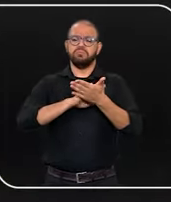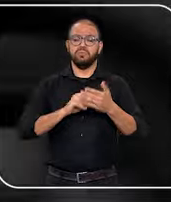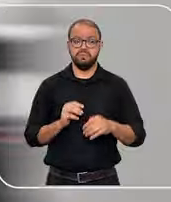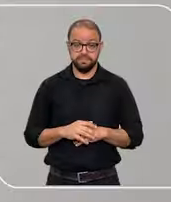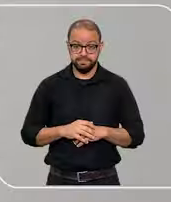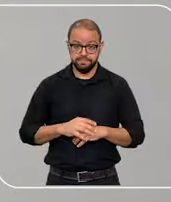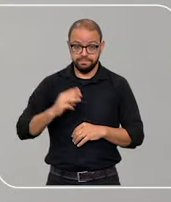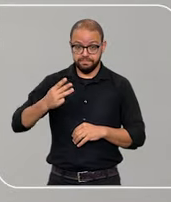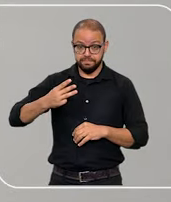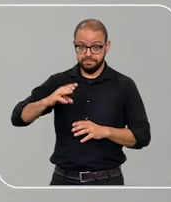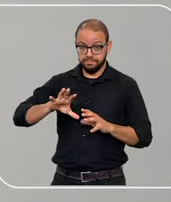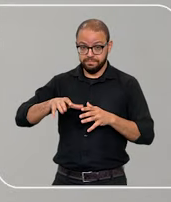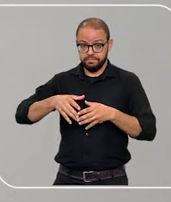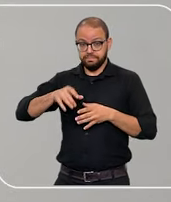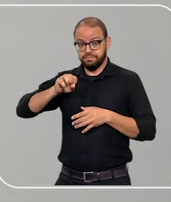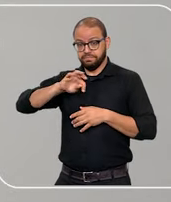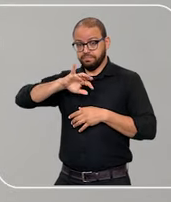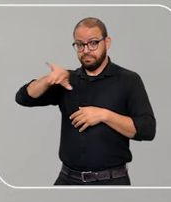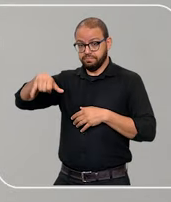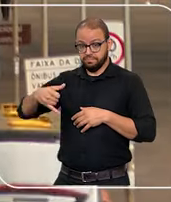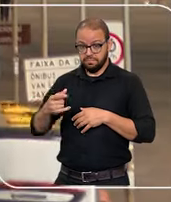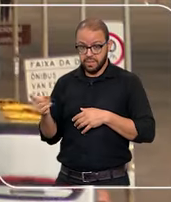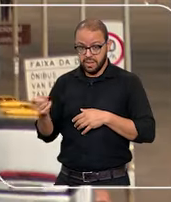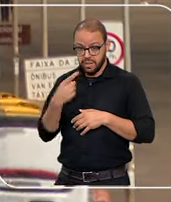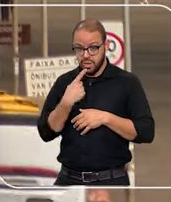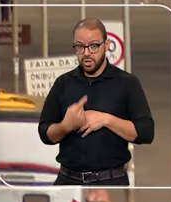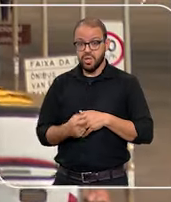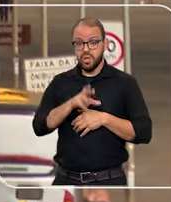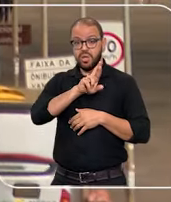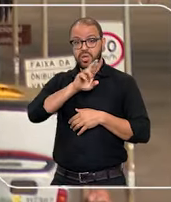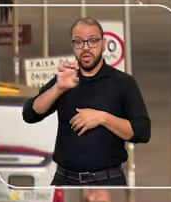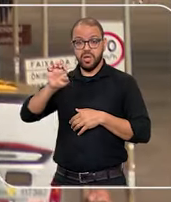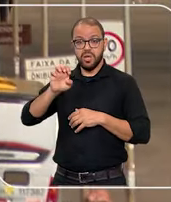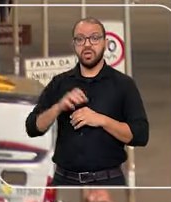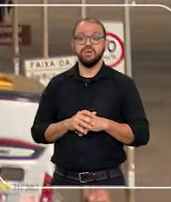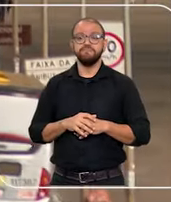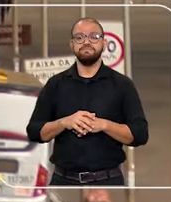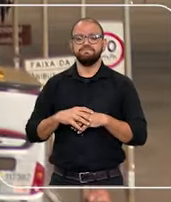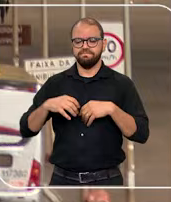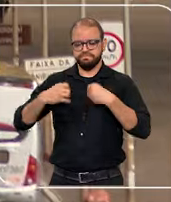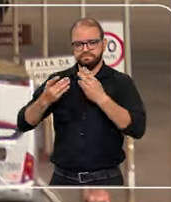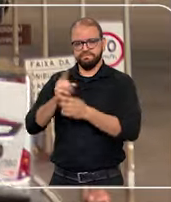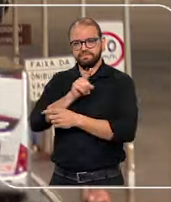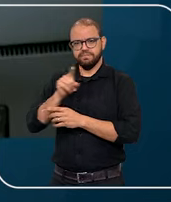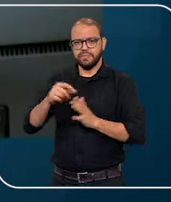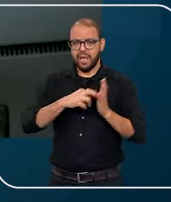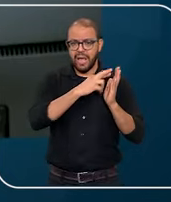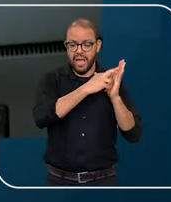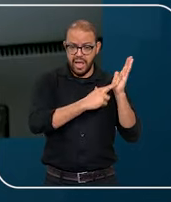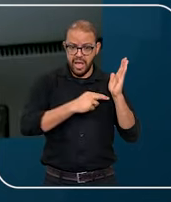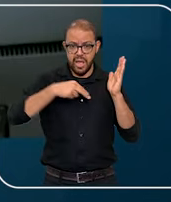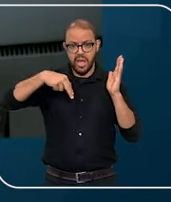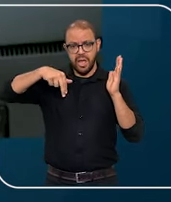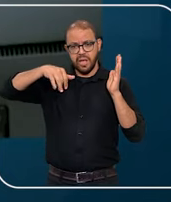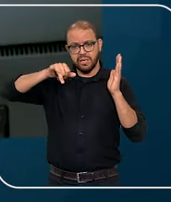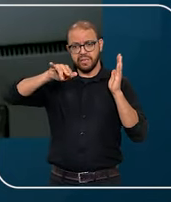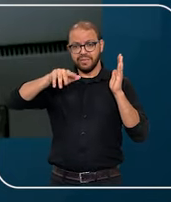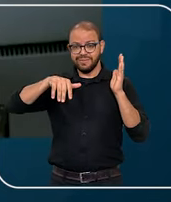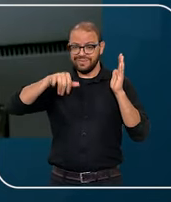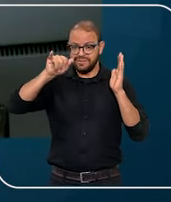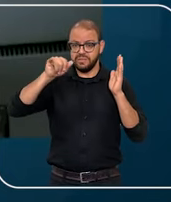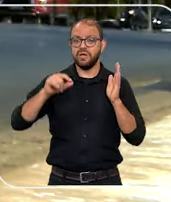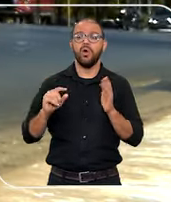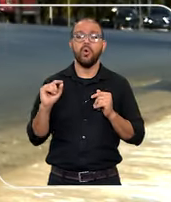justificativa. Na terceira turma do STJ, o motorista teve o recurso especial negado. Para a relatora ministra